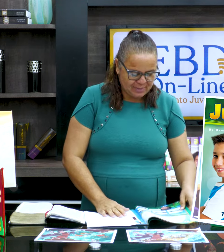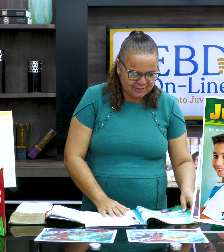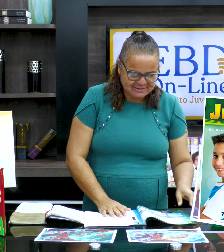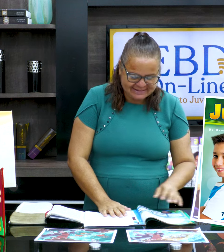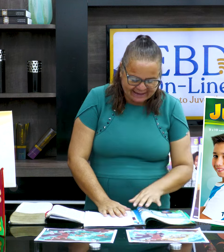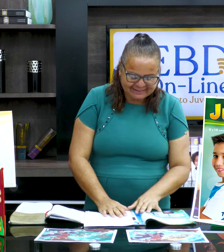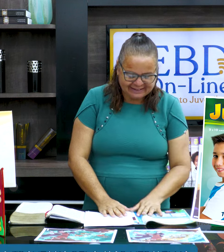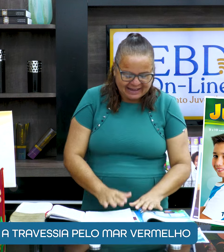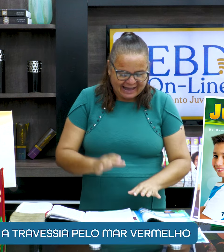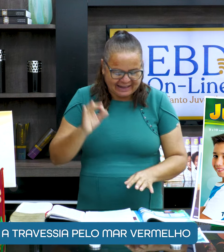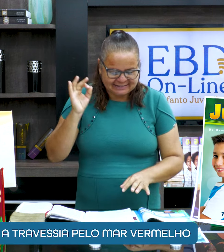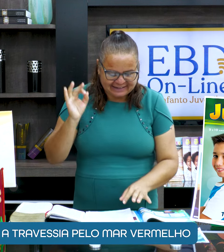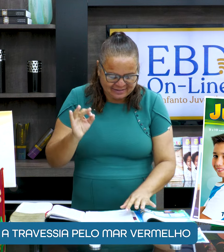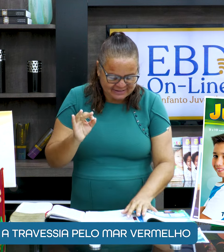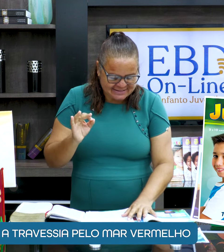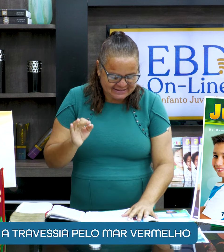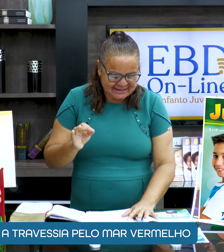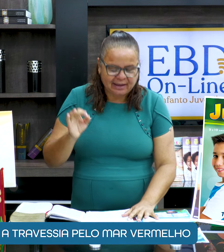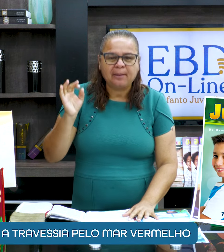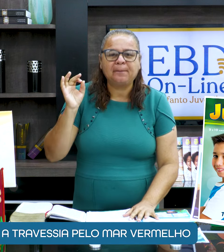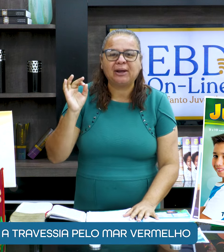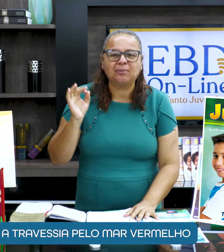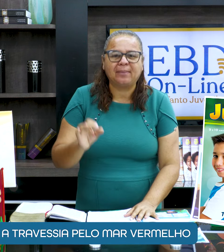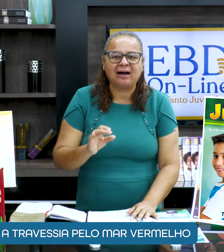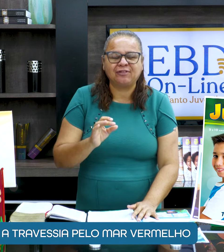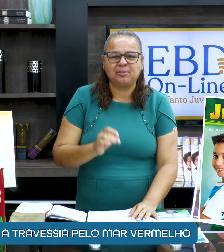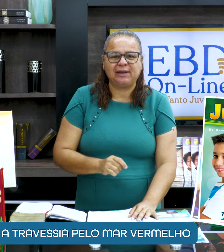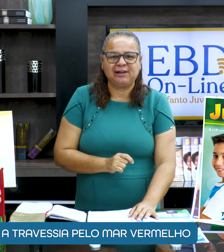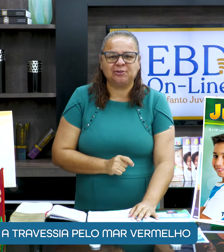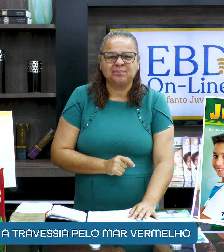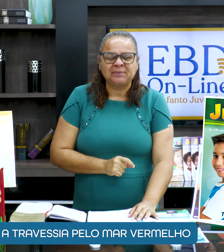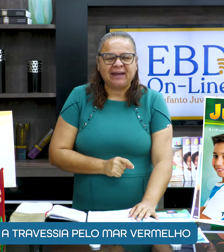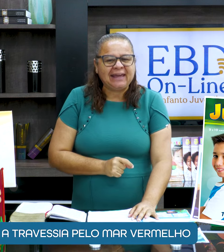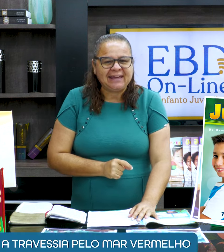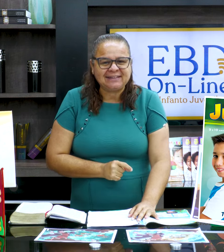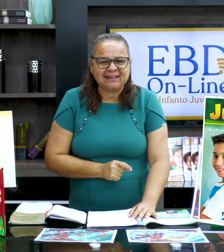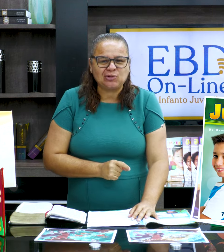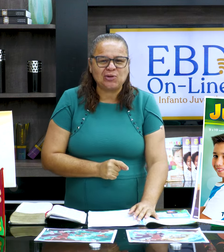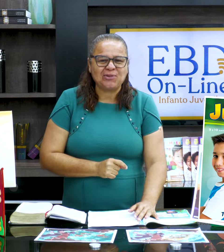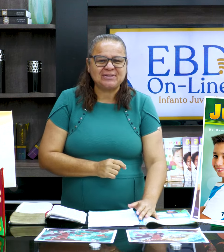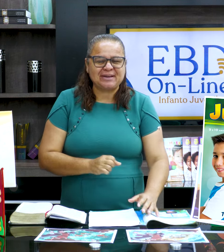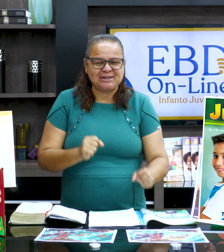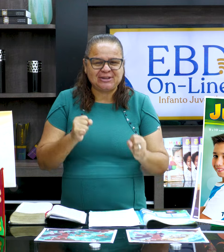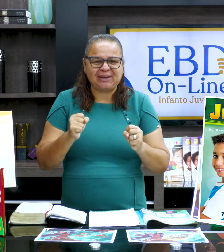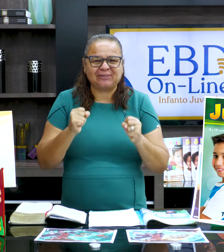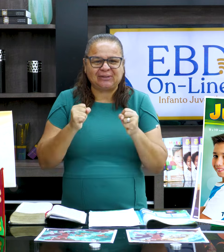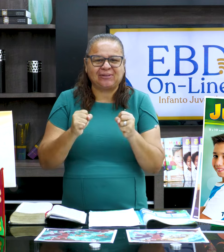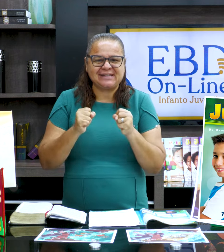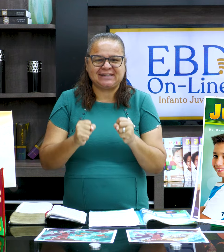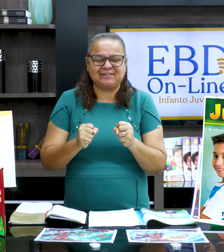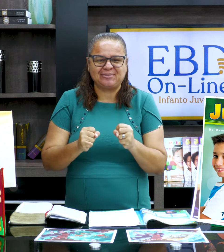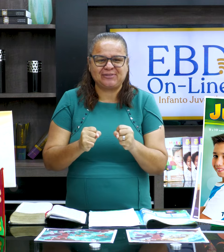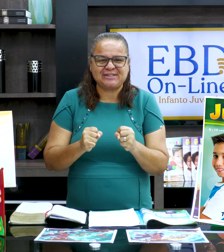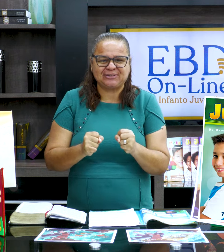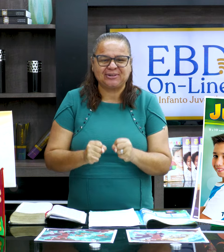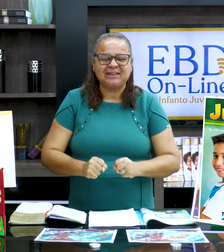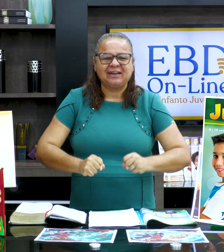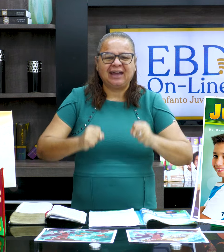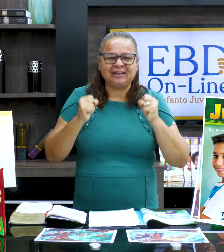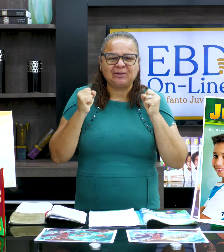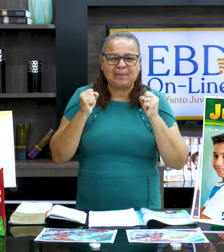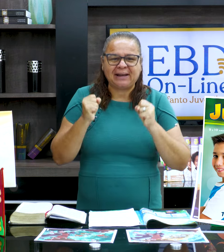número sete a travessia pelo mar vermelho eita nossa mexeu aí com o teu coração né